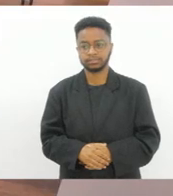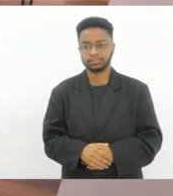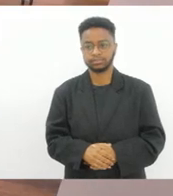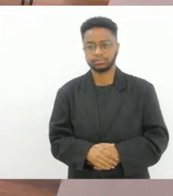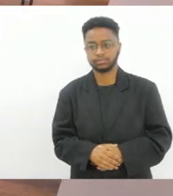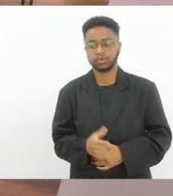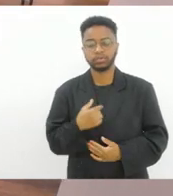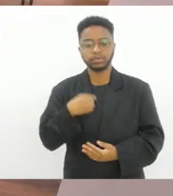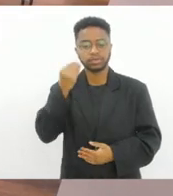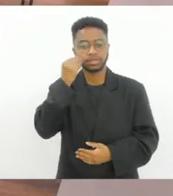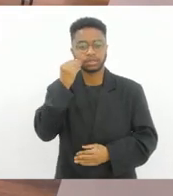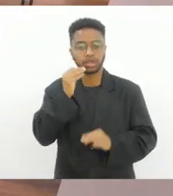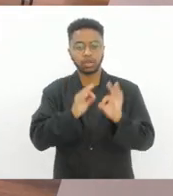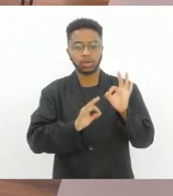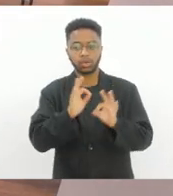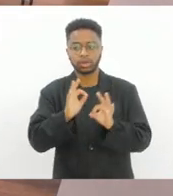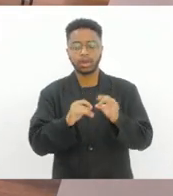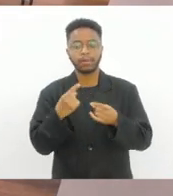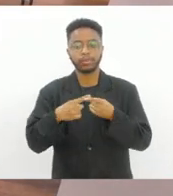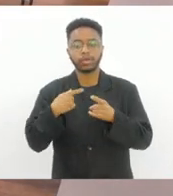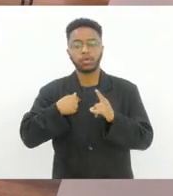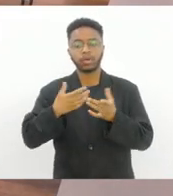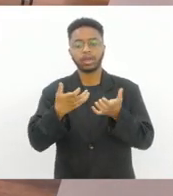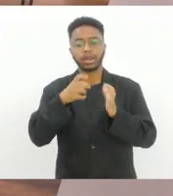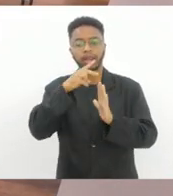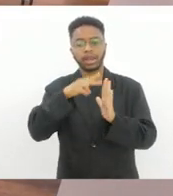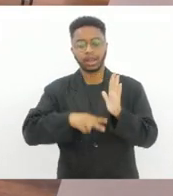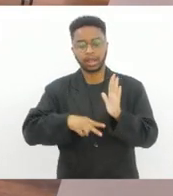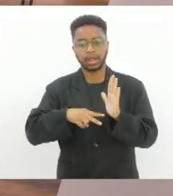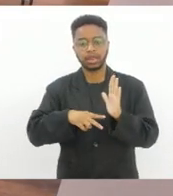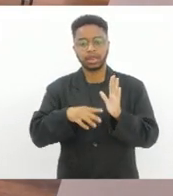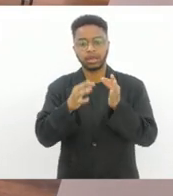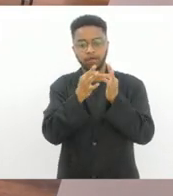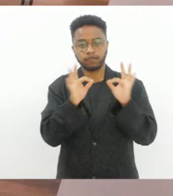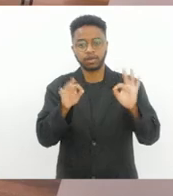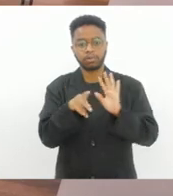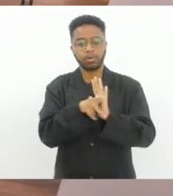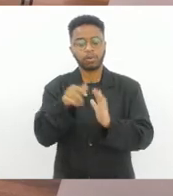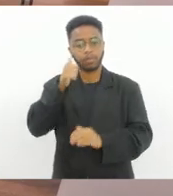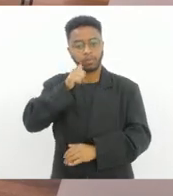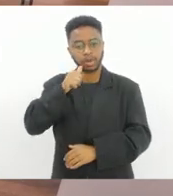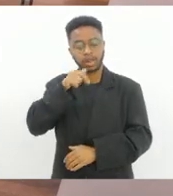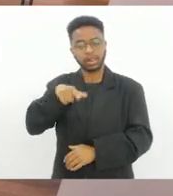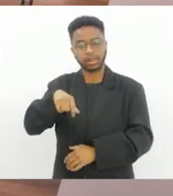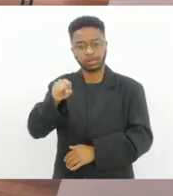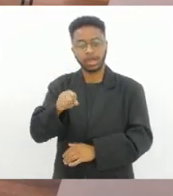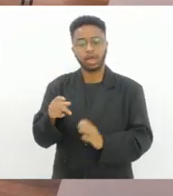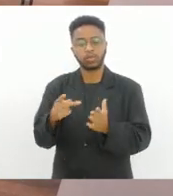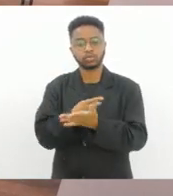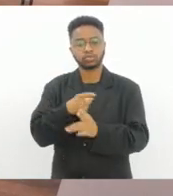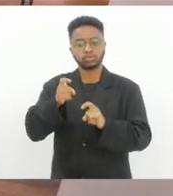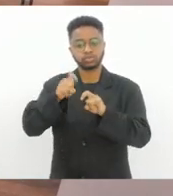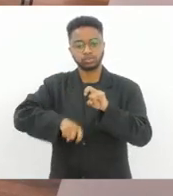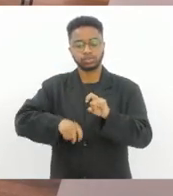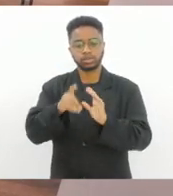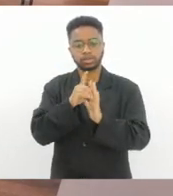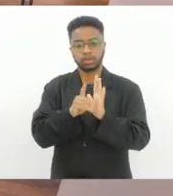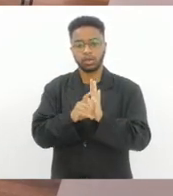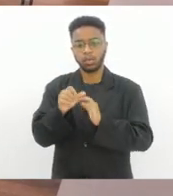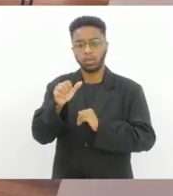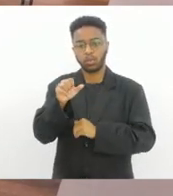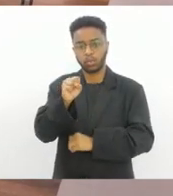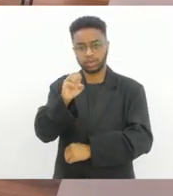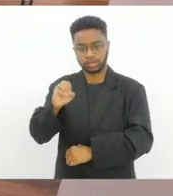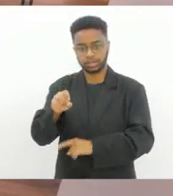De só achar aqui, porque eu queria ler muito um trecho de uma mulher sapatão estuprada na década de 80, que produziu no seu